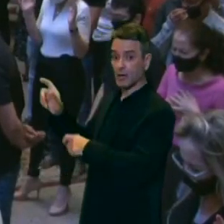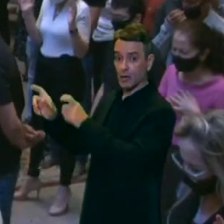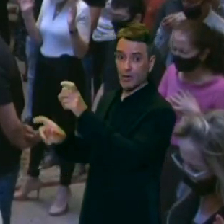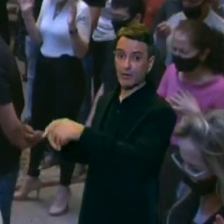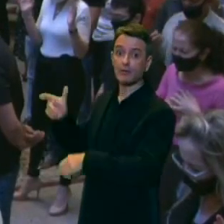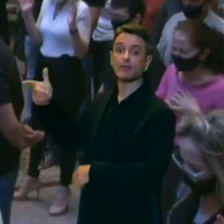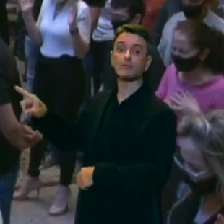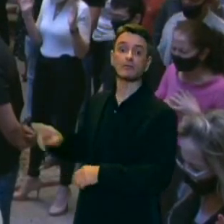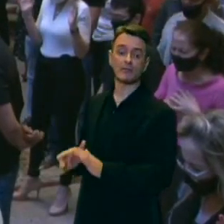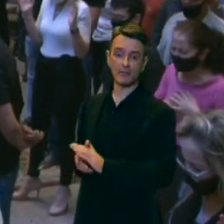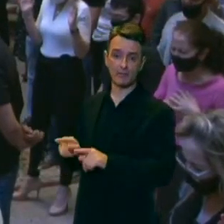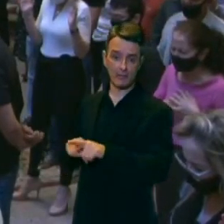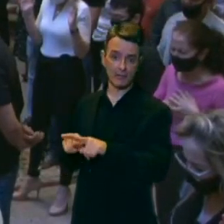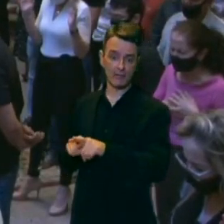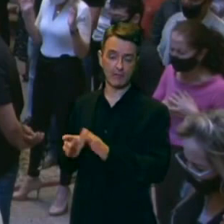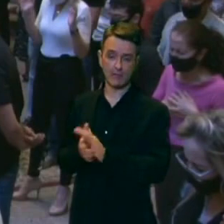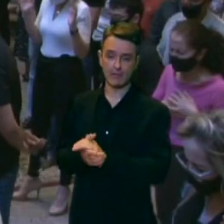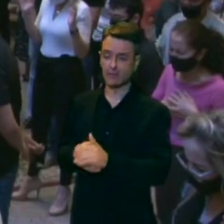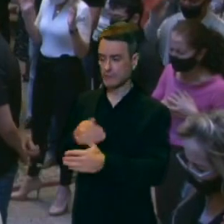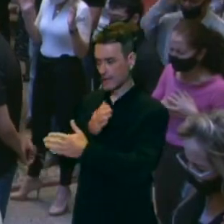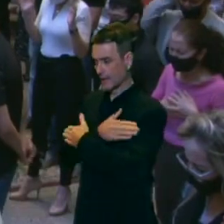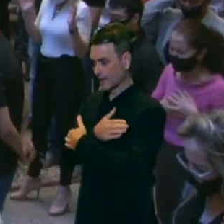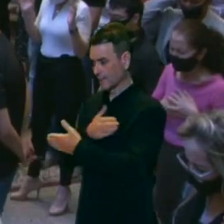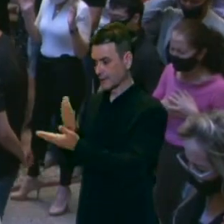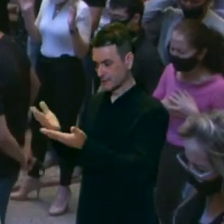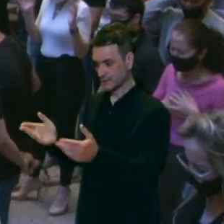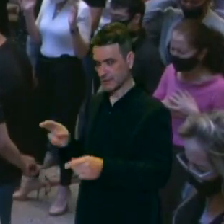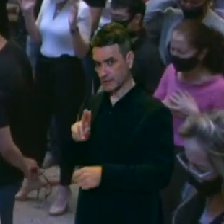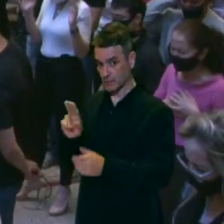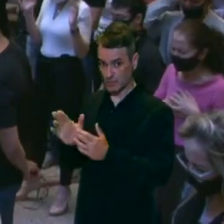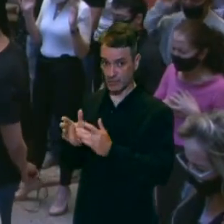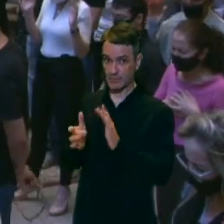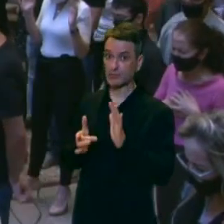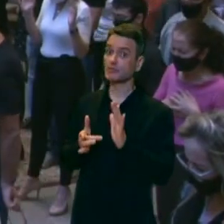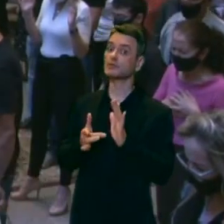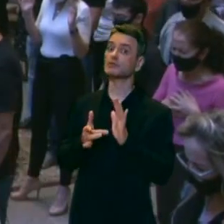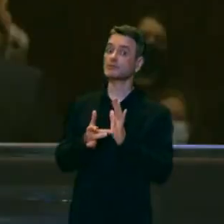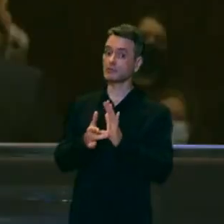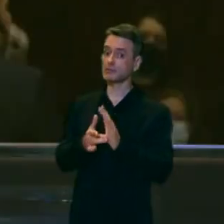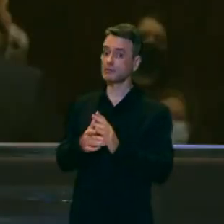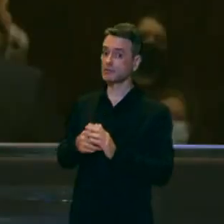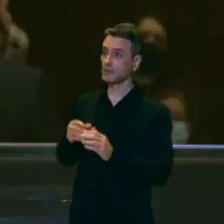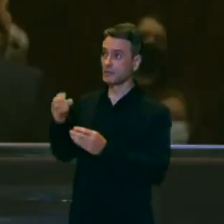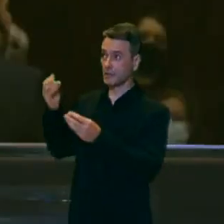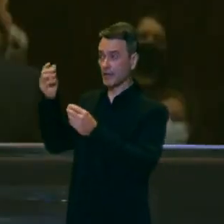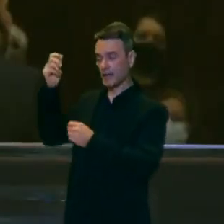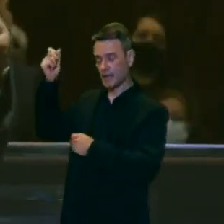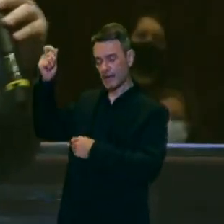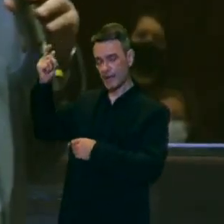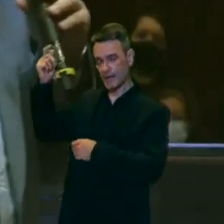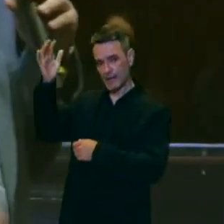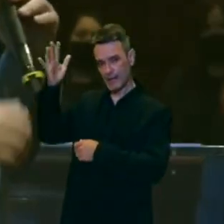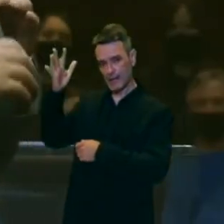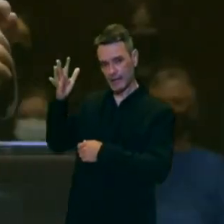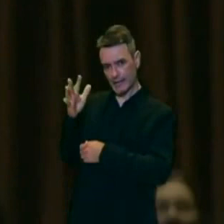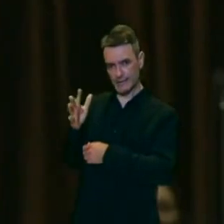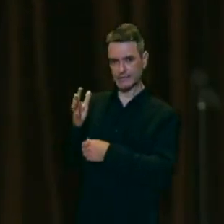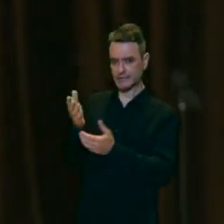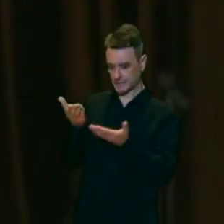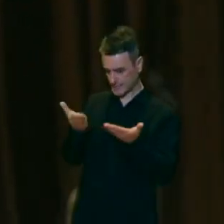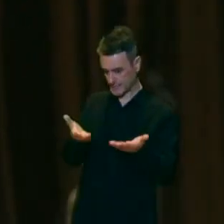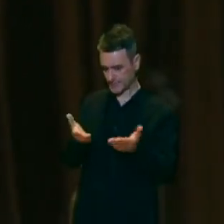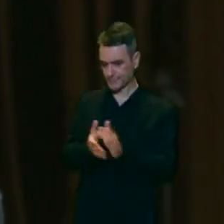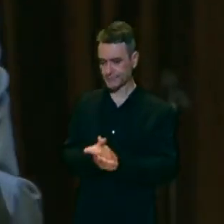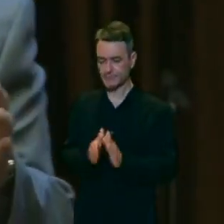tá? E você vai abraçar essa pessoa em nome de Jesus, porque o Senhor vai te dar essa graça, tá bom? Agora eu quero orar por